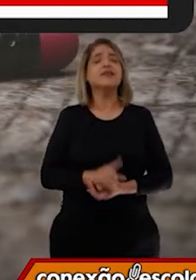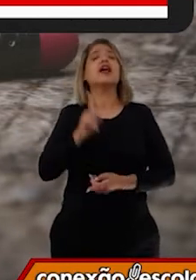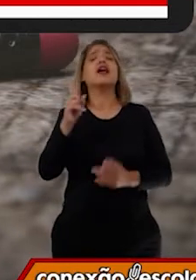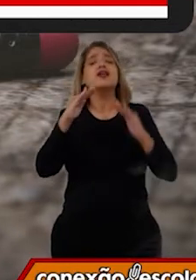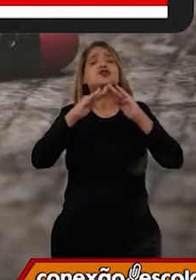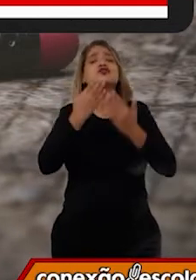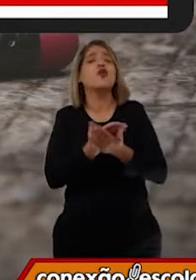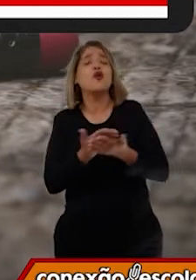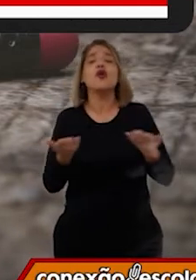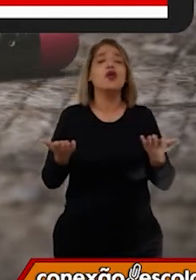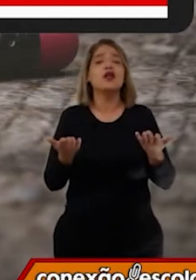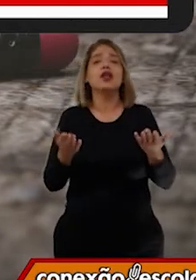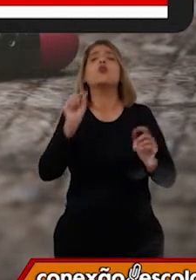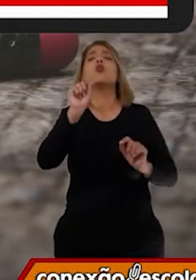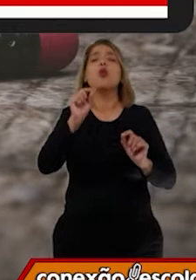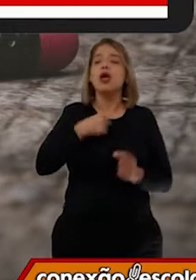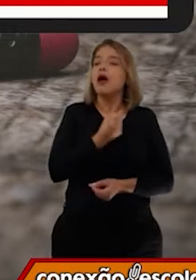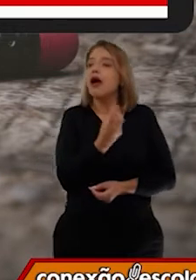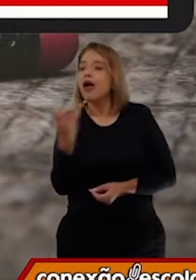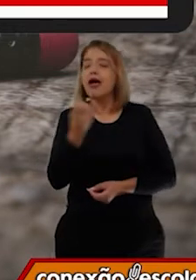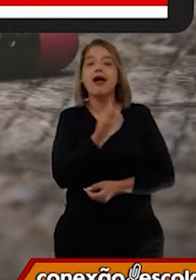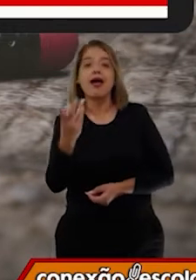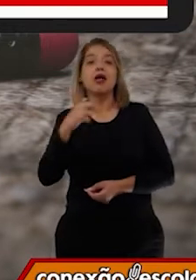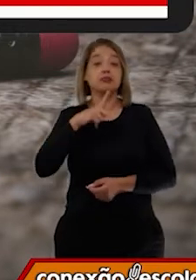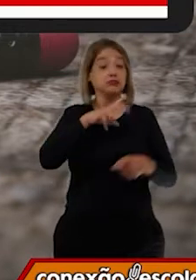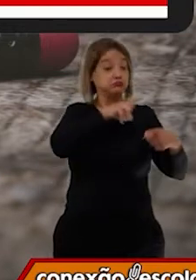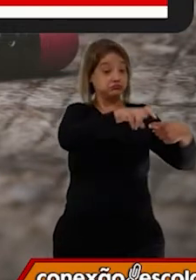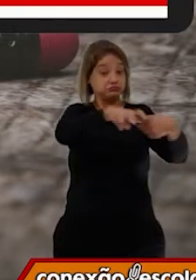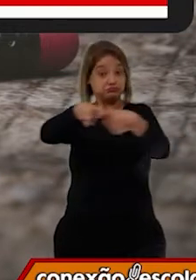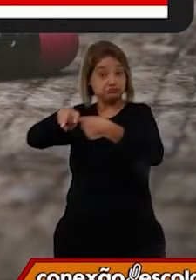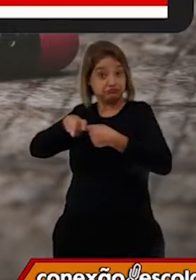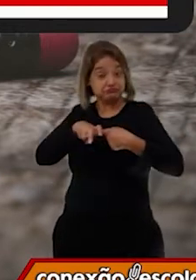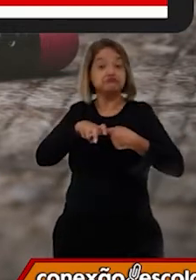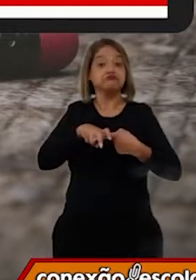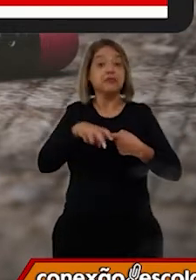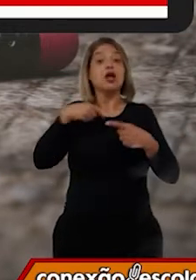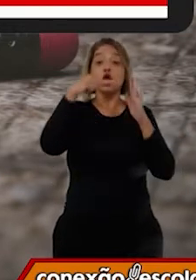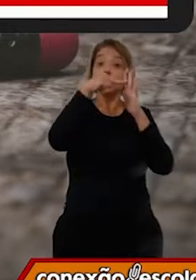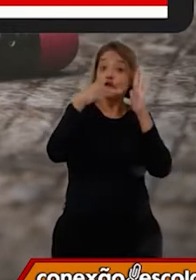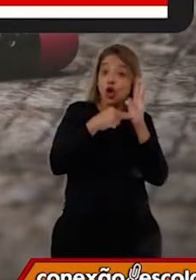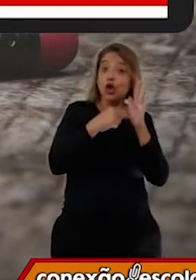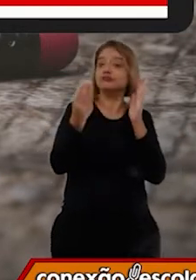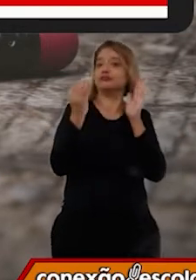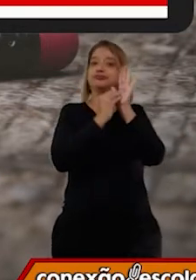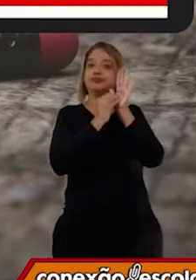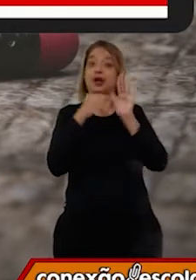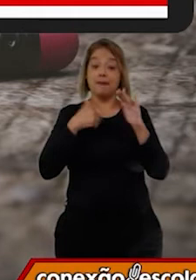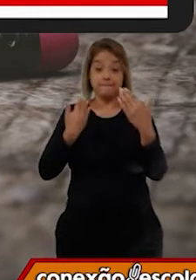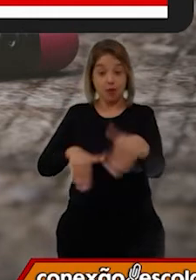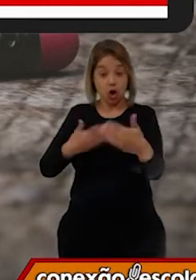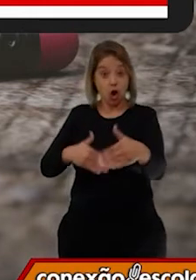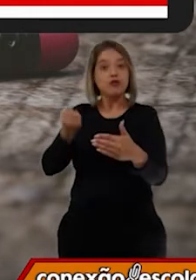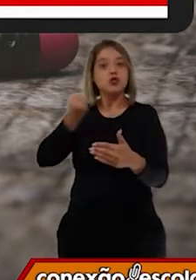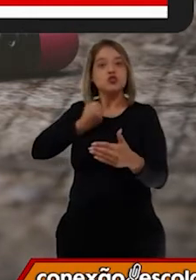Eu conto as carteiras, o meu boletim tem números também, as minhas notas. Quando eu faço uma prova, eu recebo